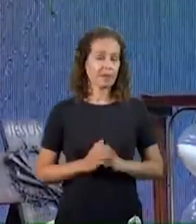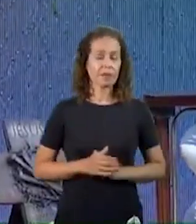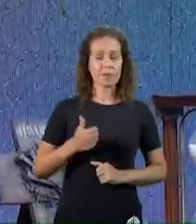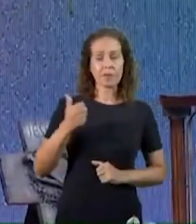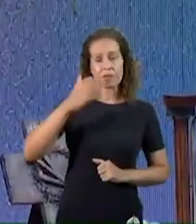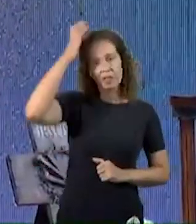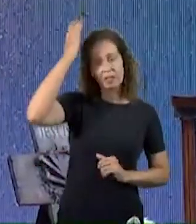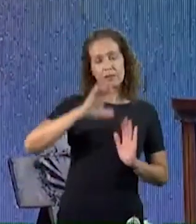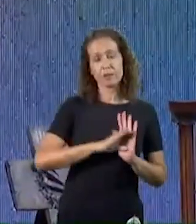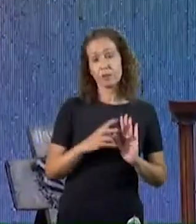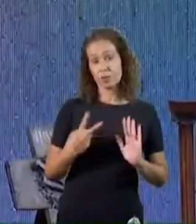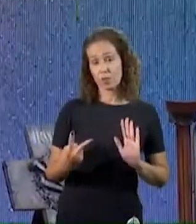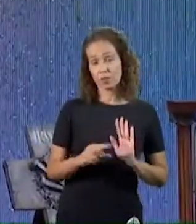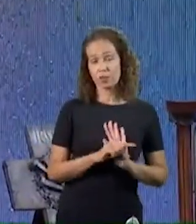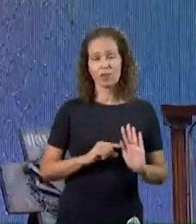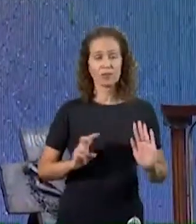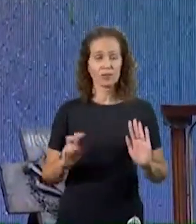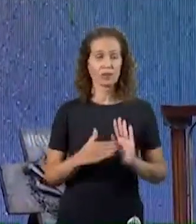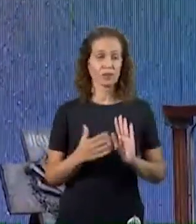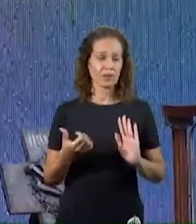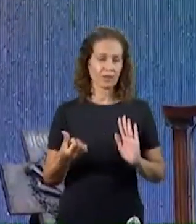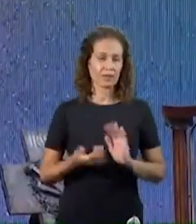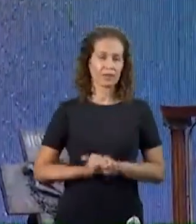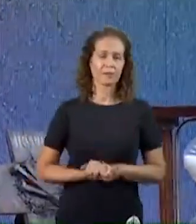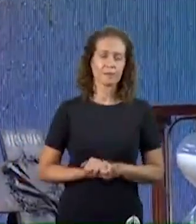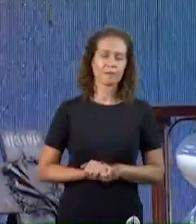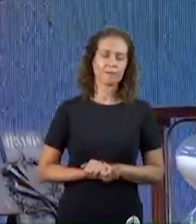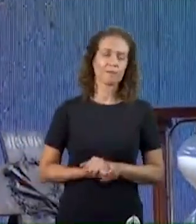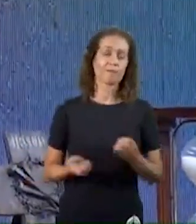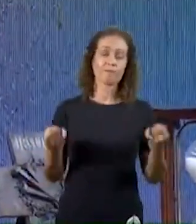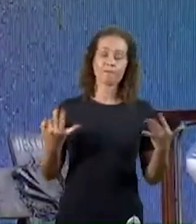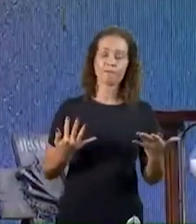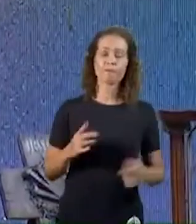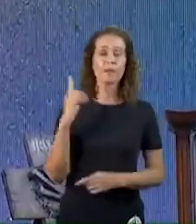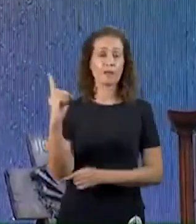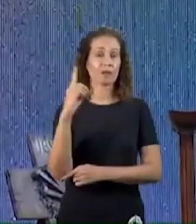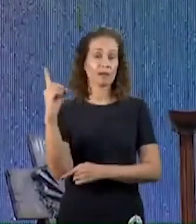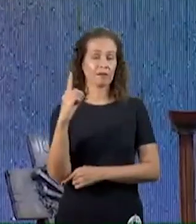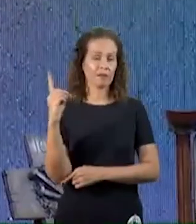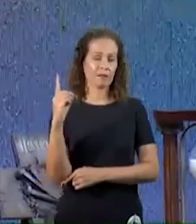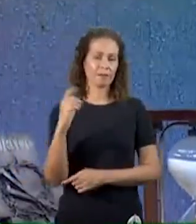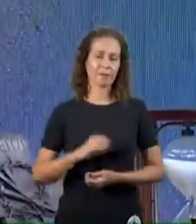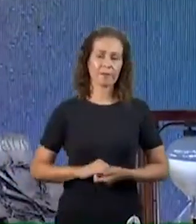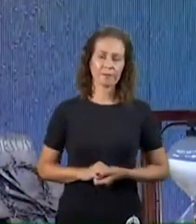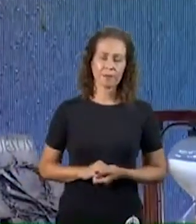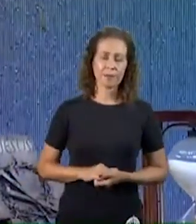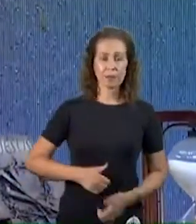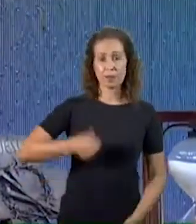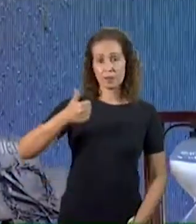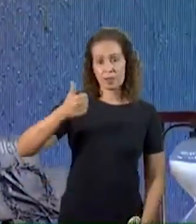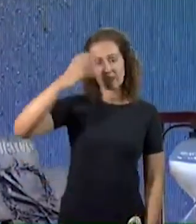1 Reis capítulo 2, versos 5 e 6, nós temos lá Davi. Davi, 1